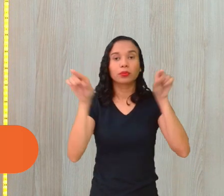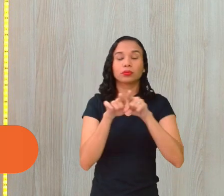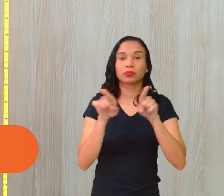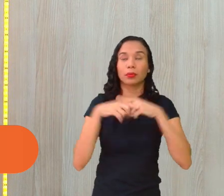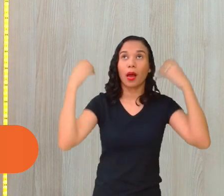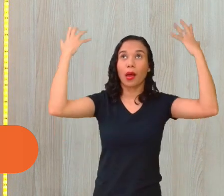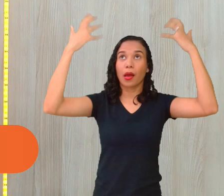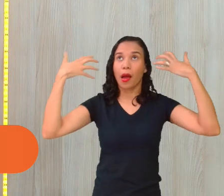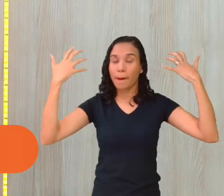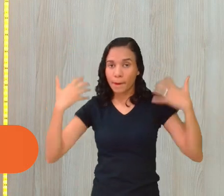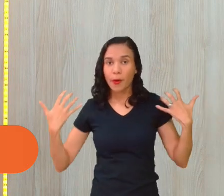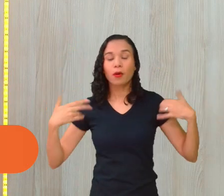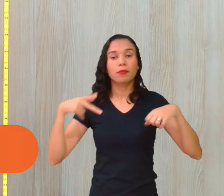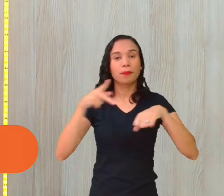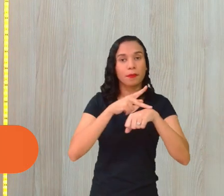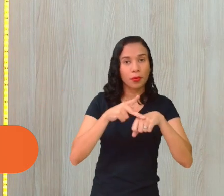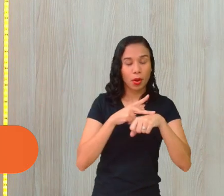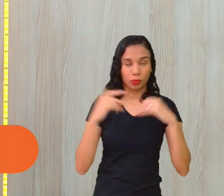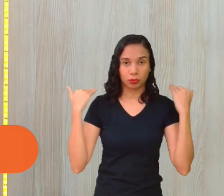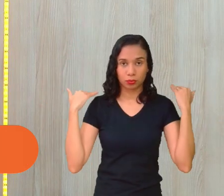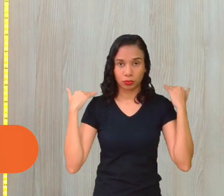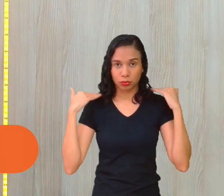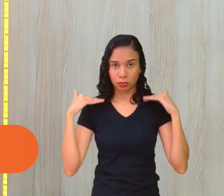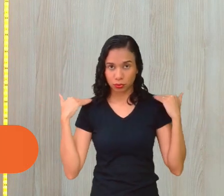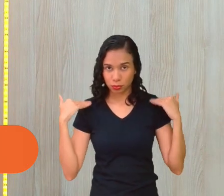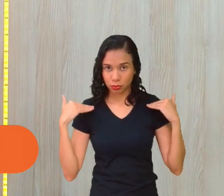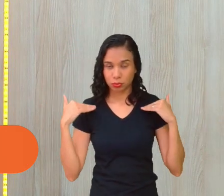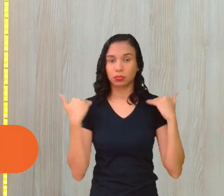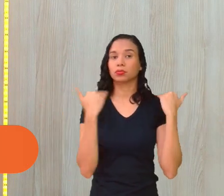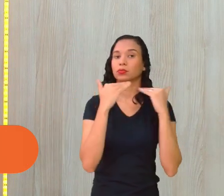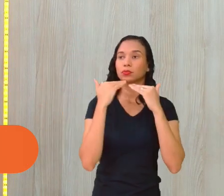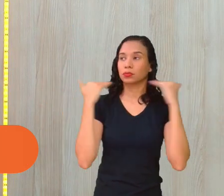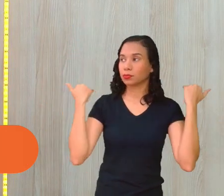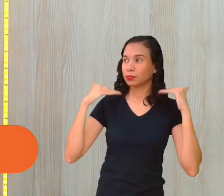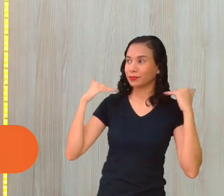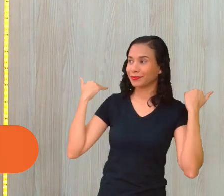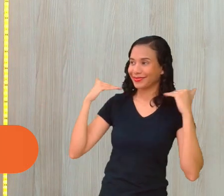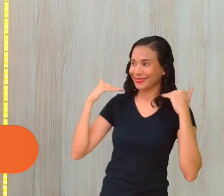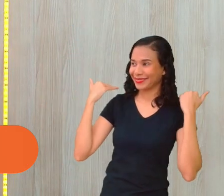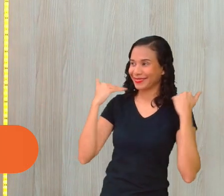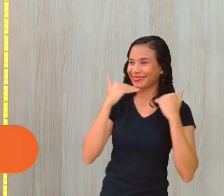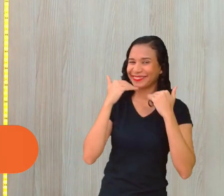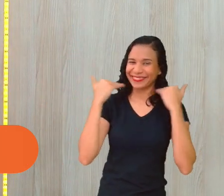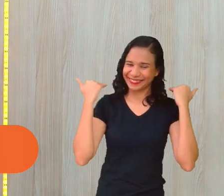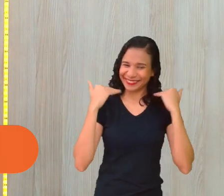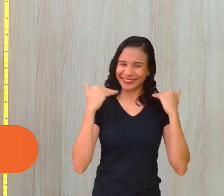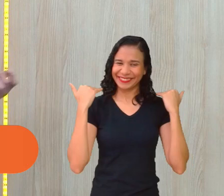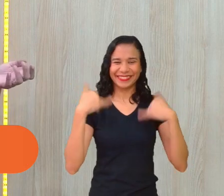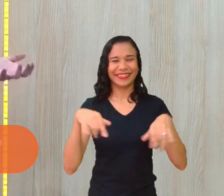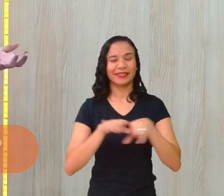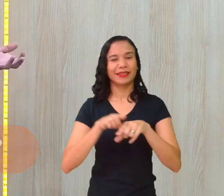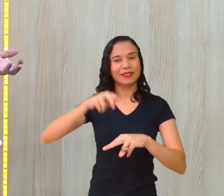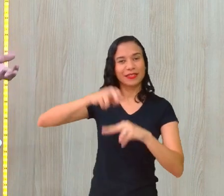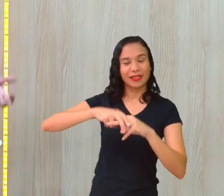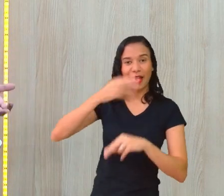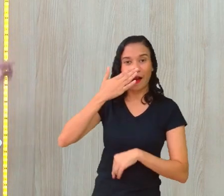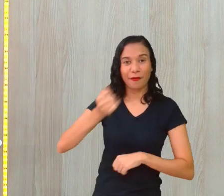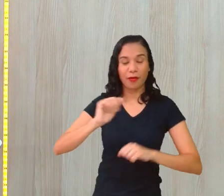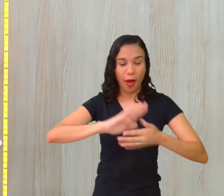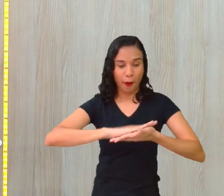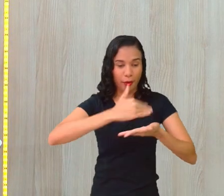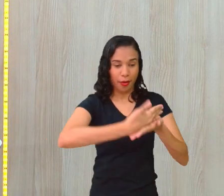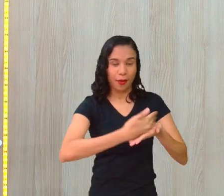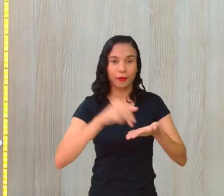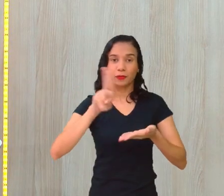tenho cabelos cacheados, pretos, na altura do queixo, eu ia dizer dos queixos, altura do queixo. Estou sentada em frente ao